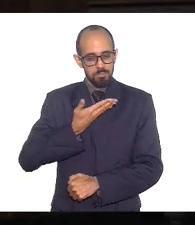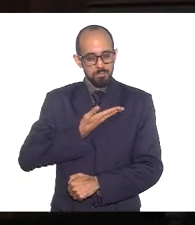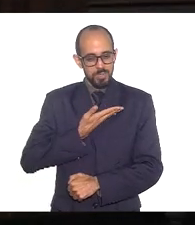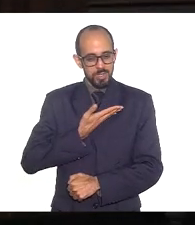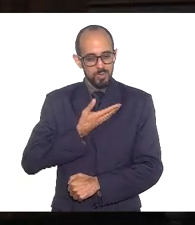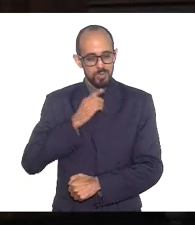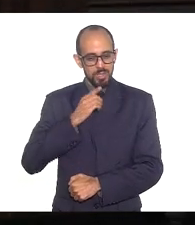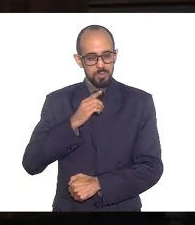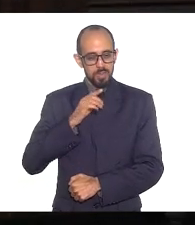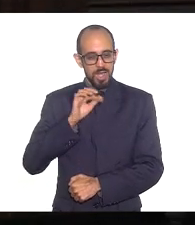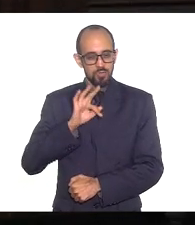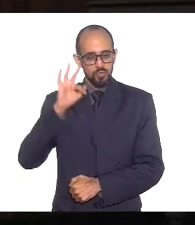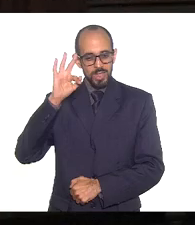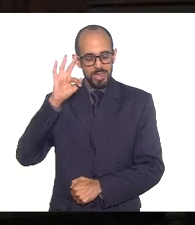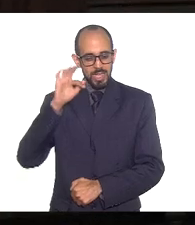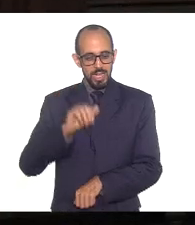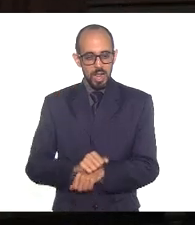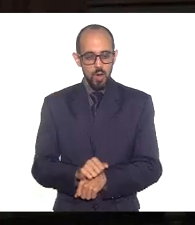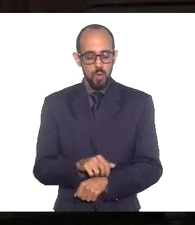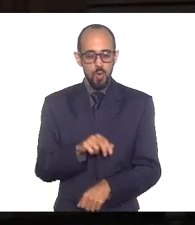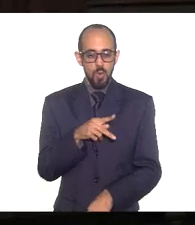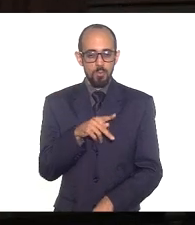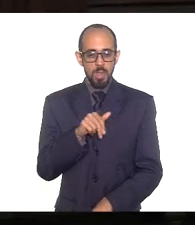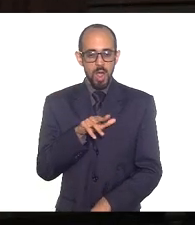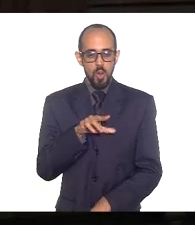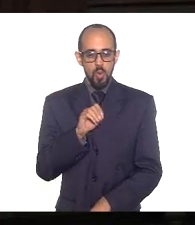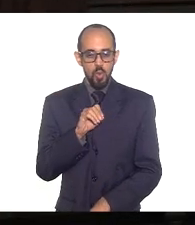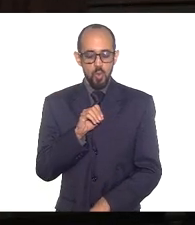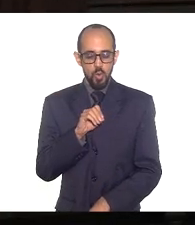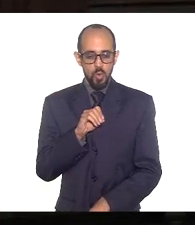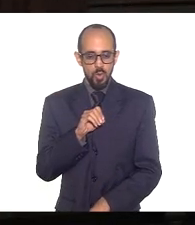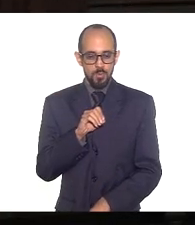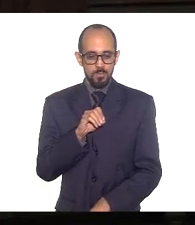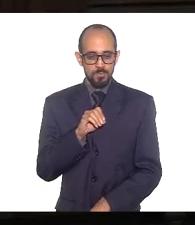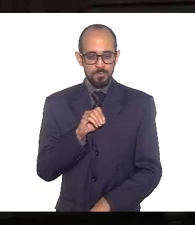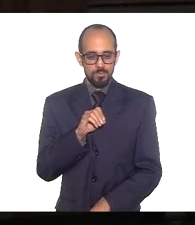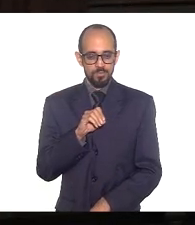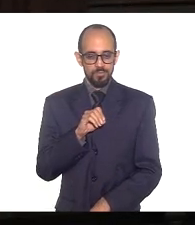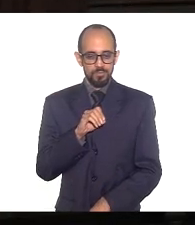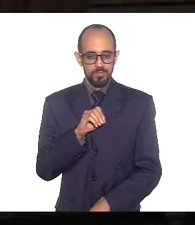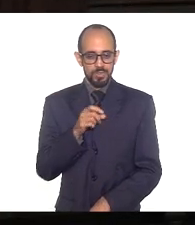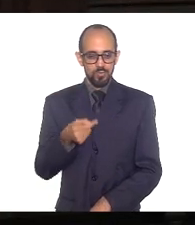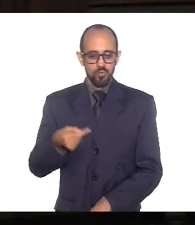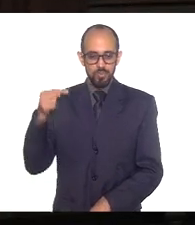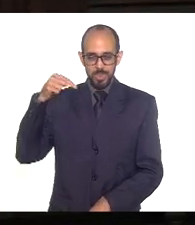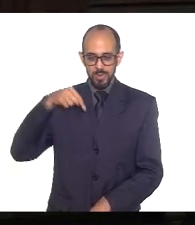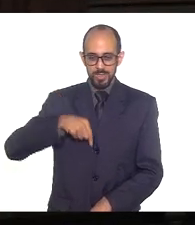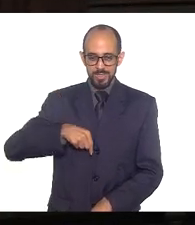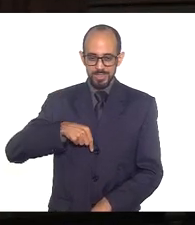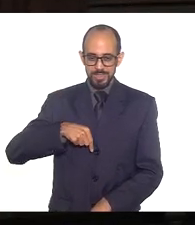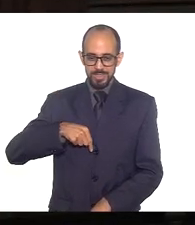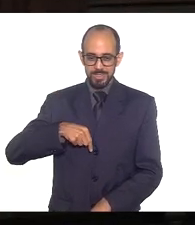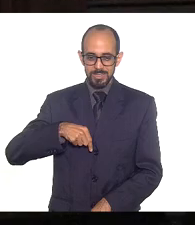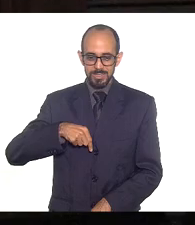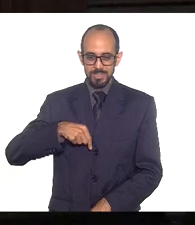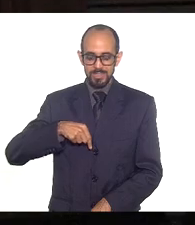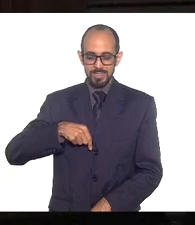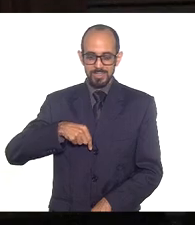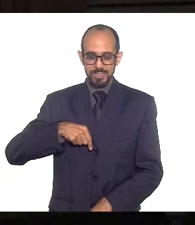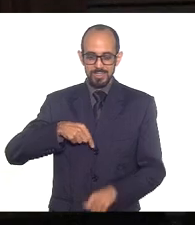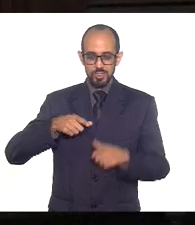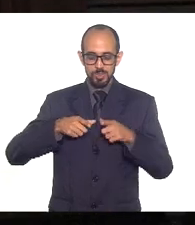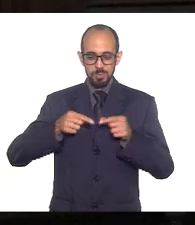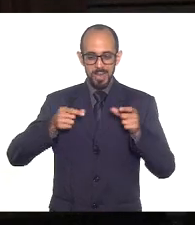federal São Paulo o que veio TV de